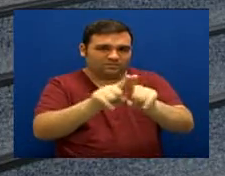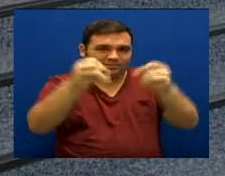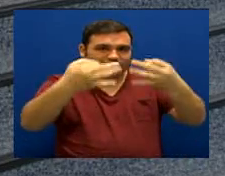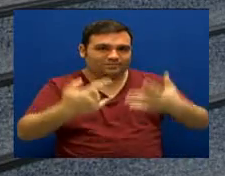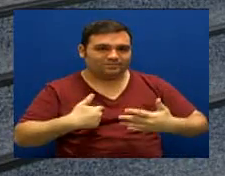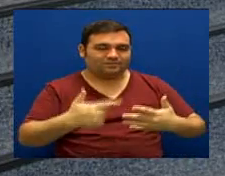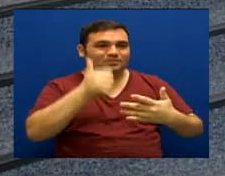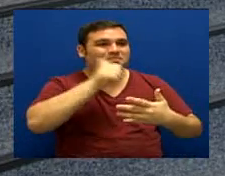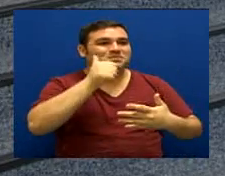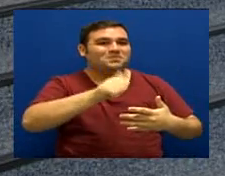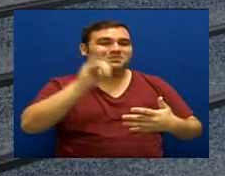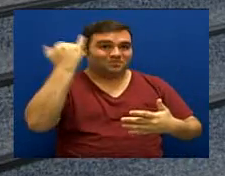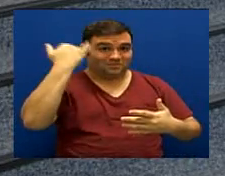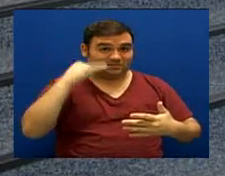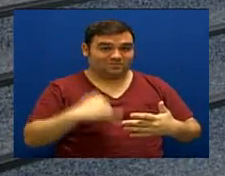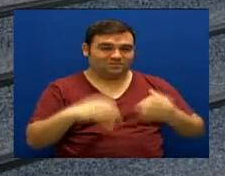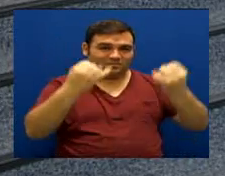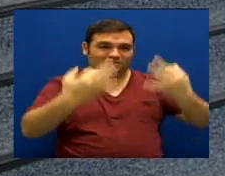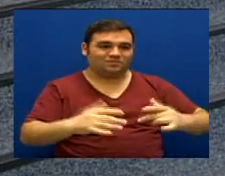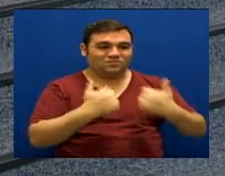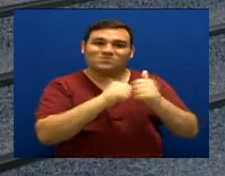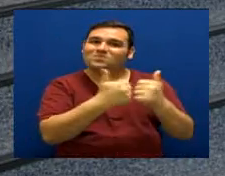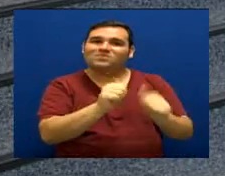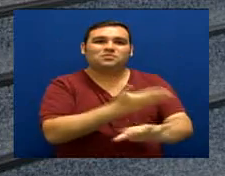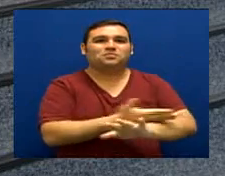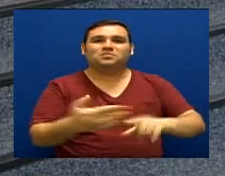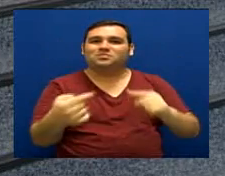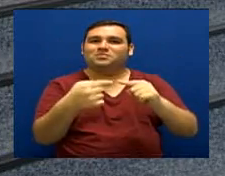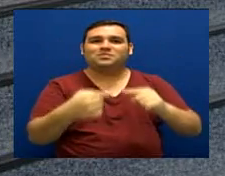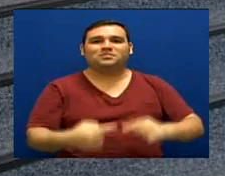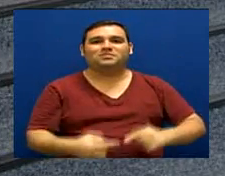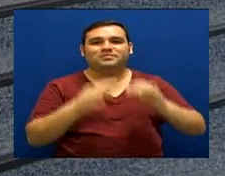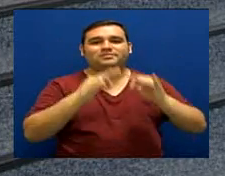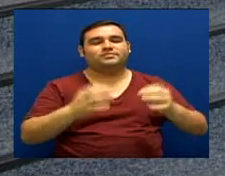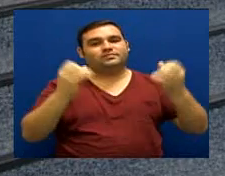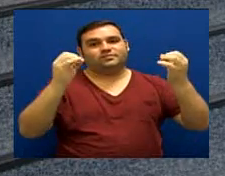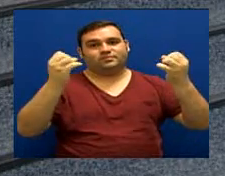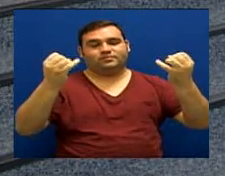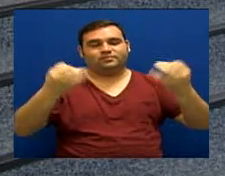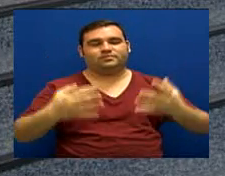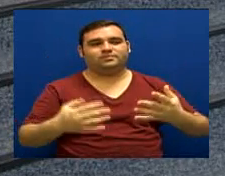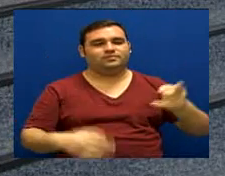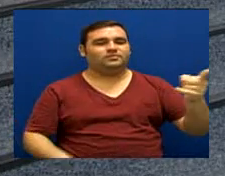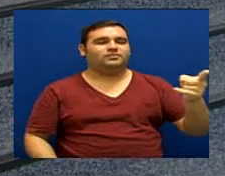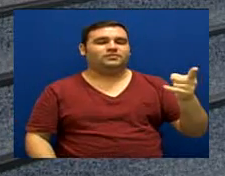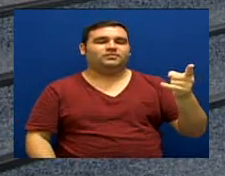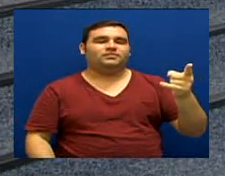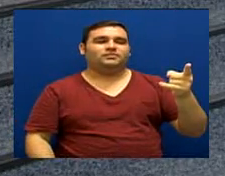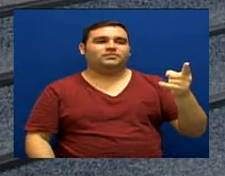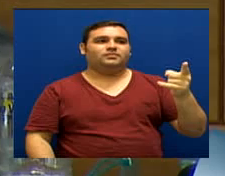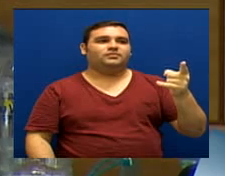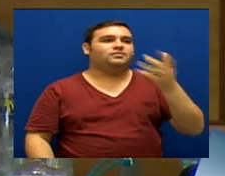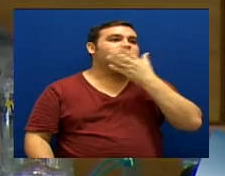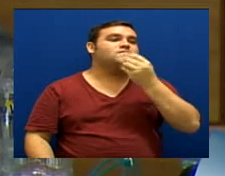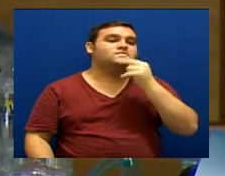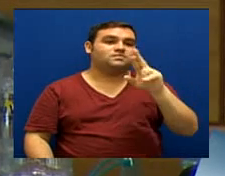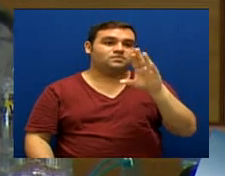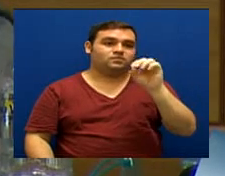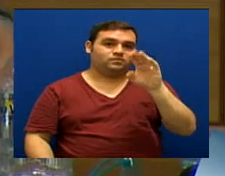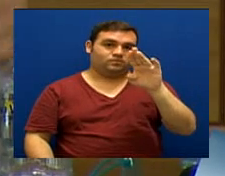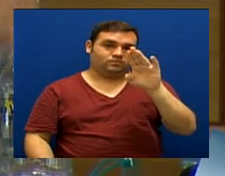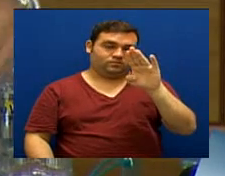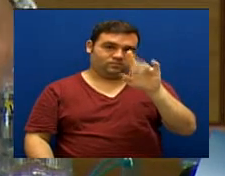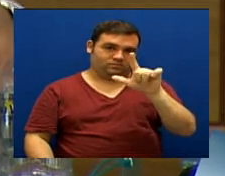mencionado pela vetor e área o caso do transporte público e se enquadra nesses exemplos obviamente que o o brasil ficou